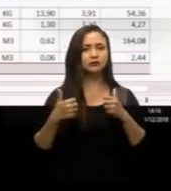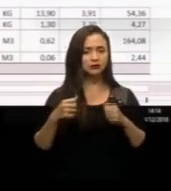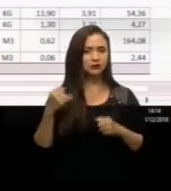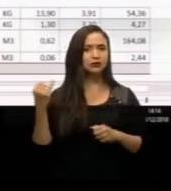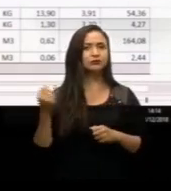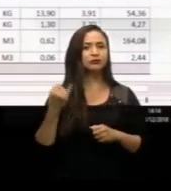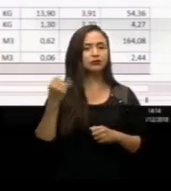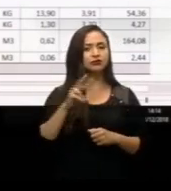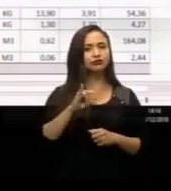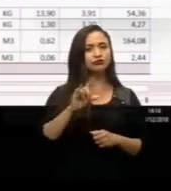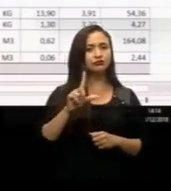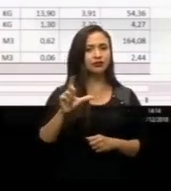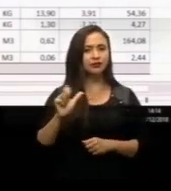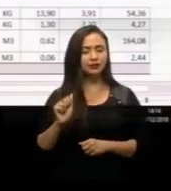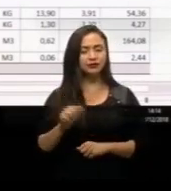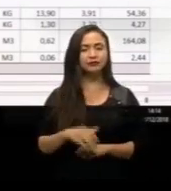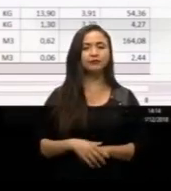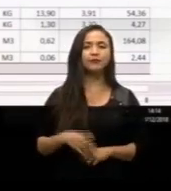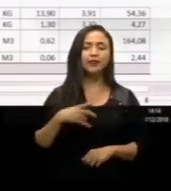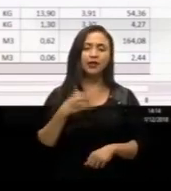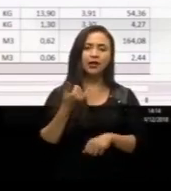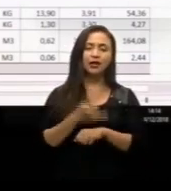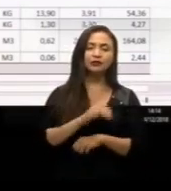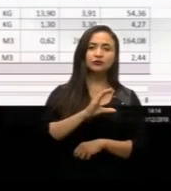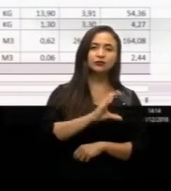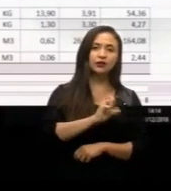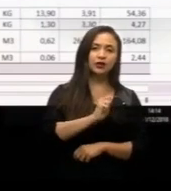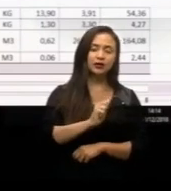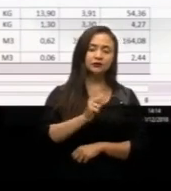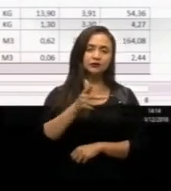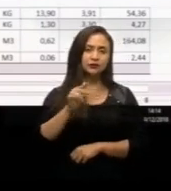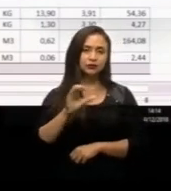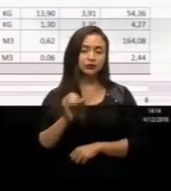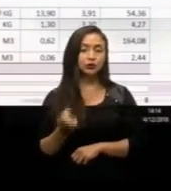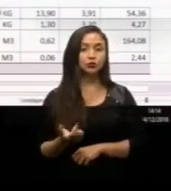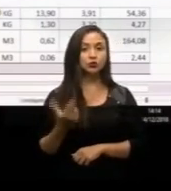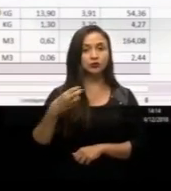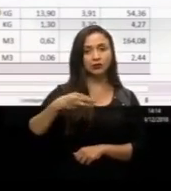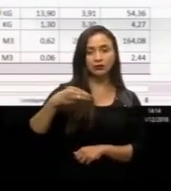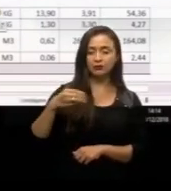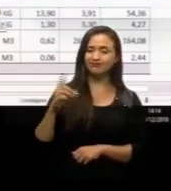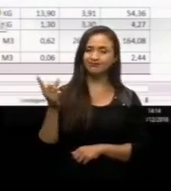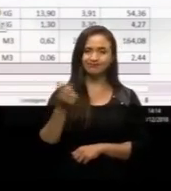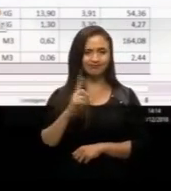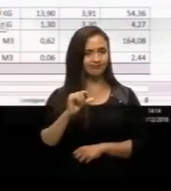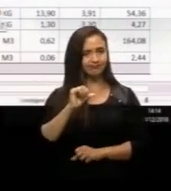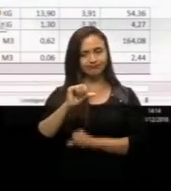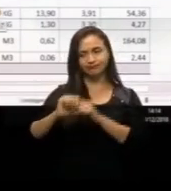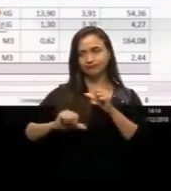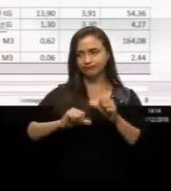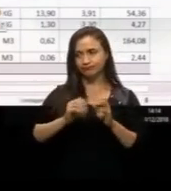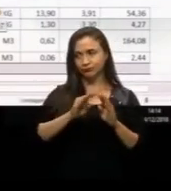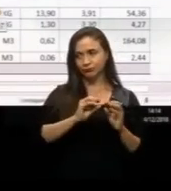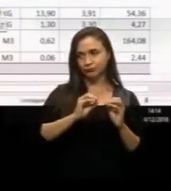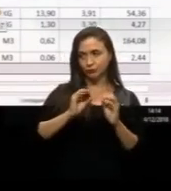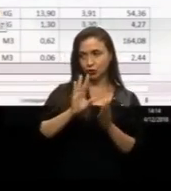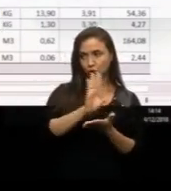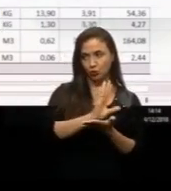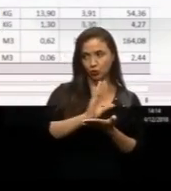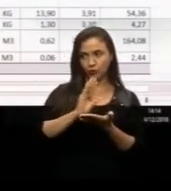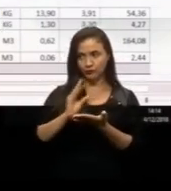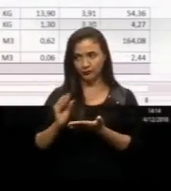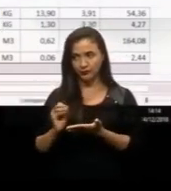na viga. O aço CA50 12 milímetros não é esse que a gente vai utilizar. A gente pode vir aqui, ó, copiar